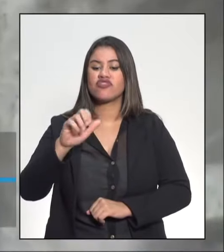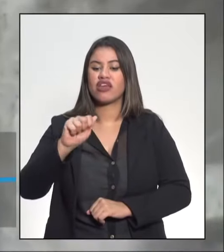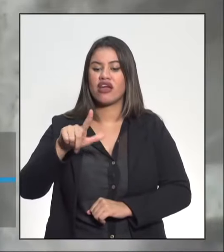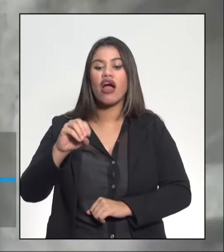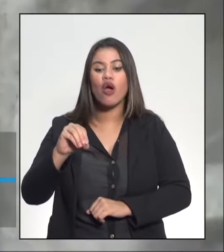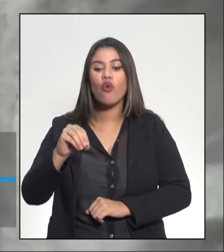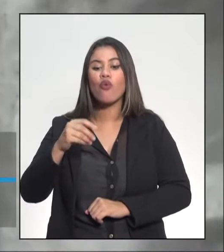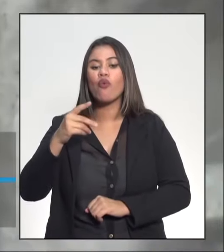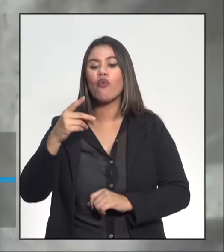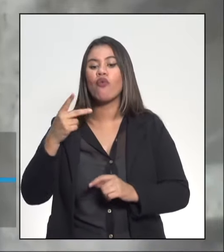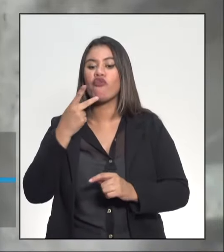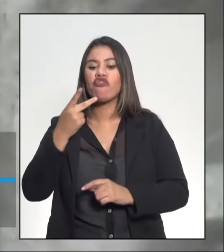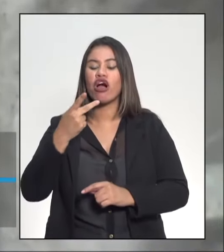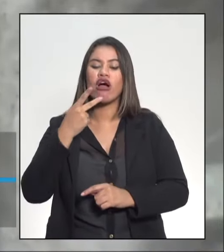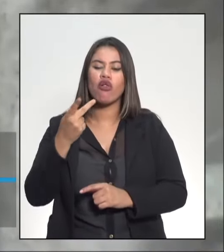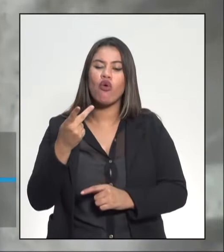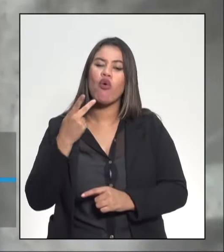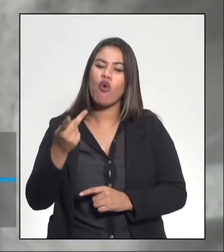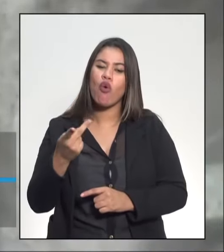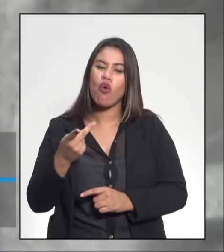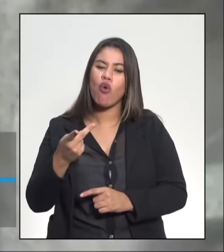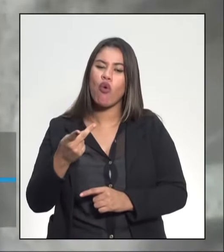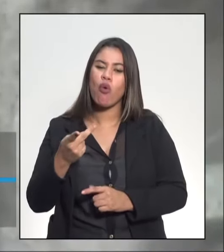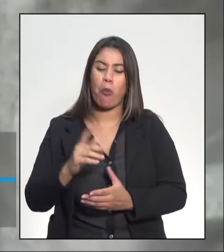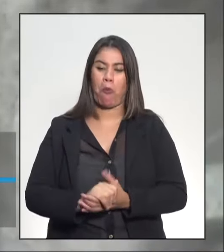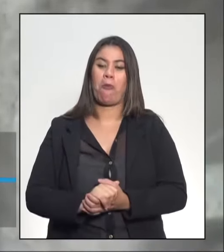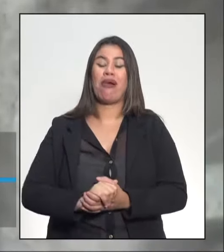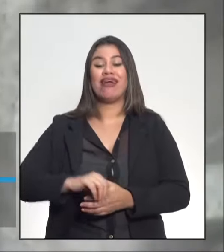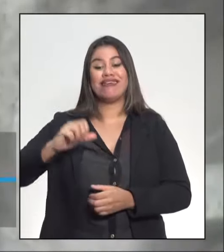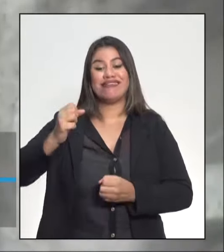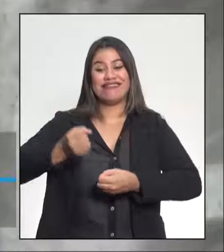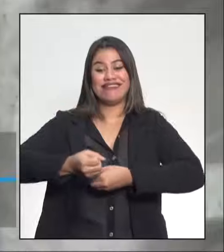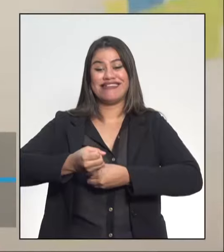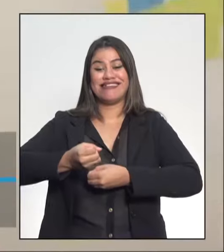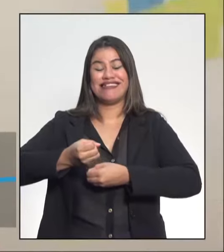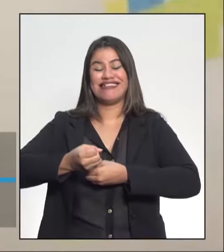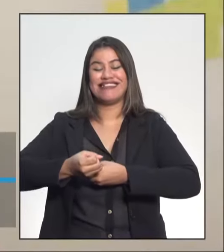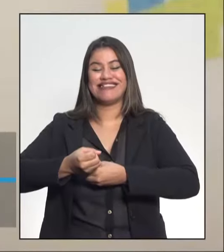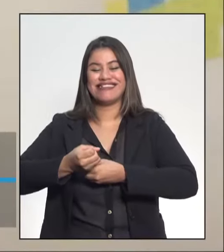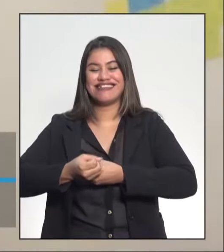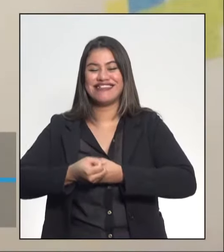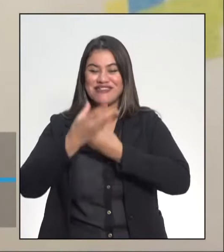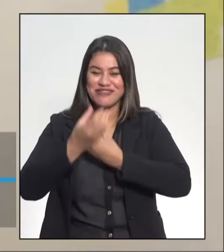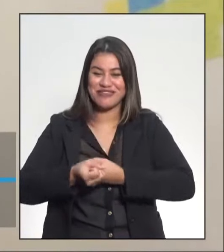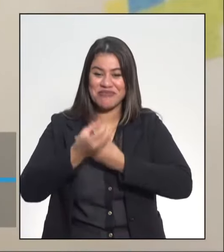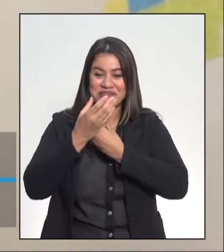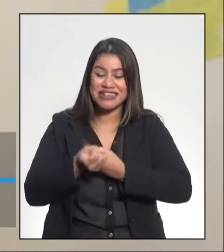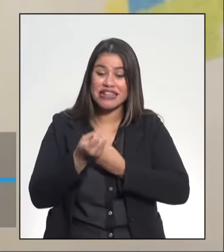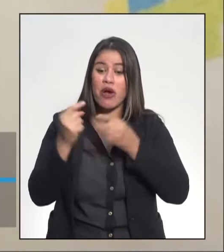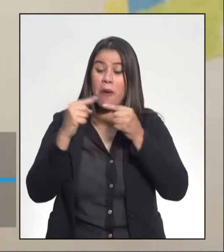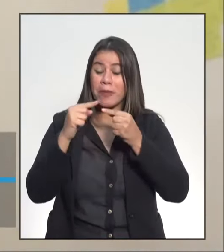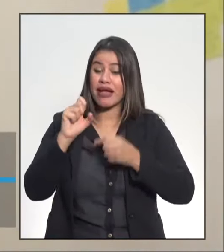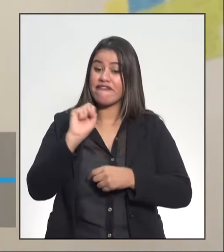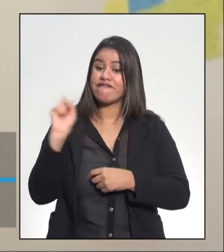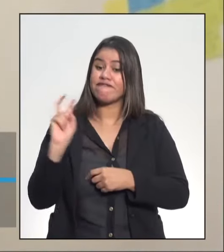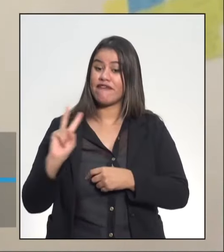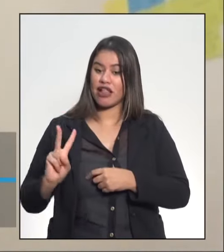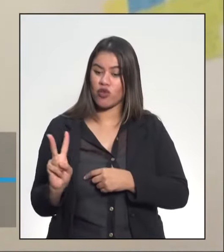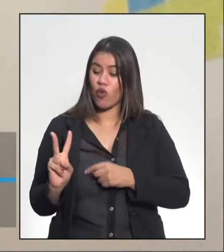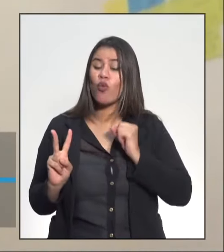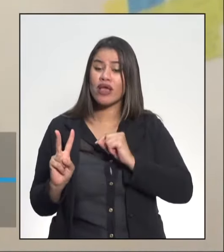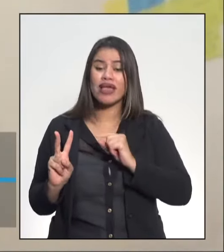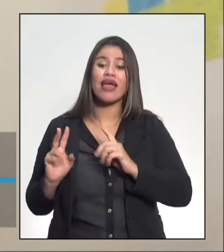informação é valor na sociedade capitalista. Uau! E olha, e não é? De alguma forma